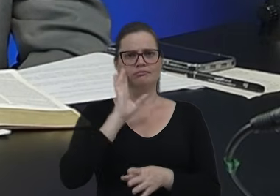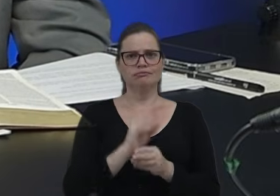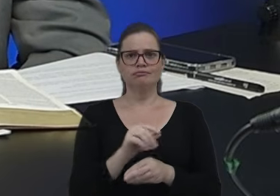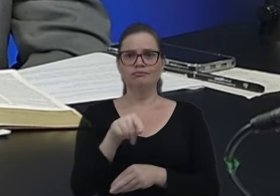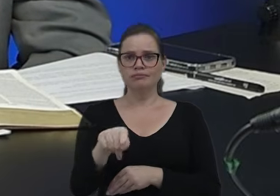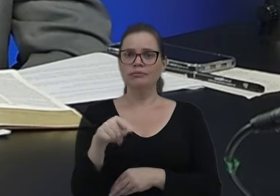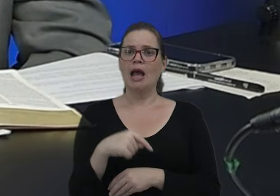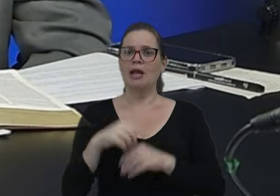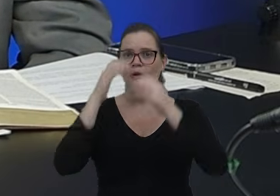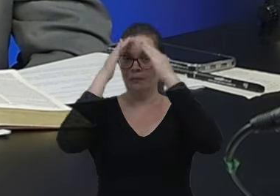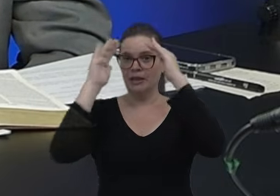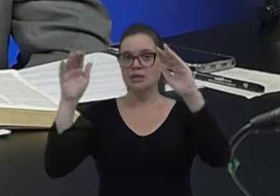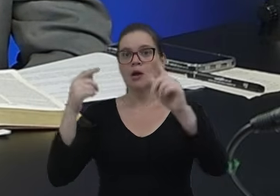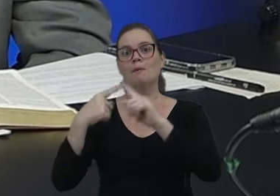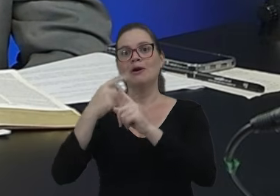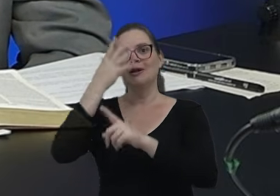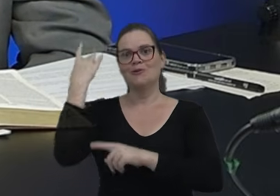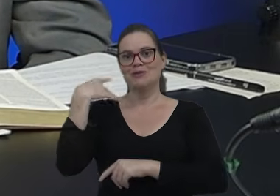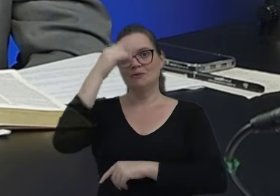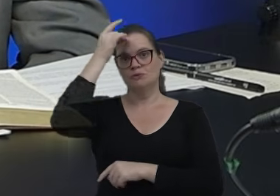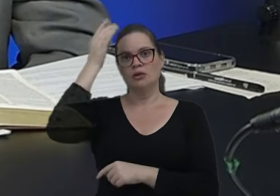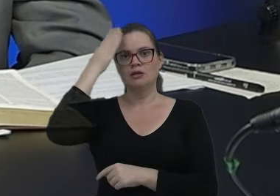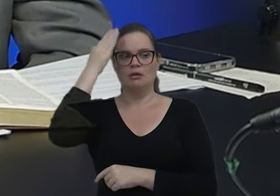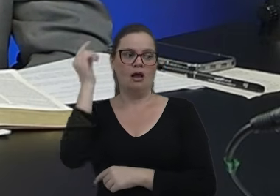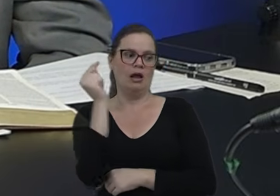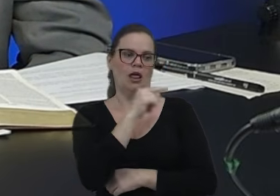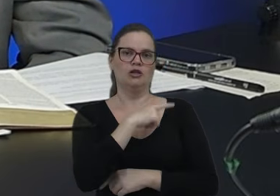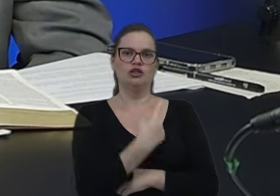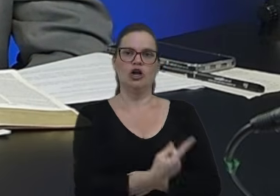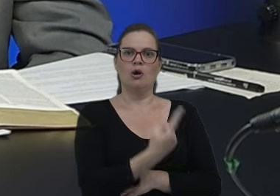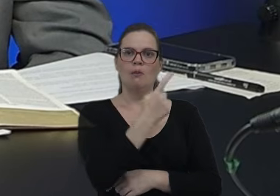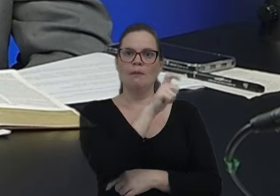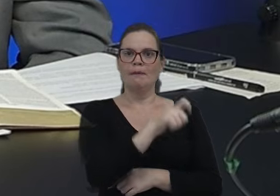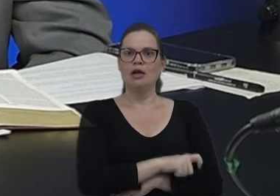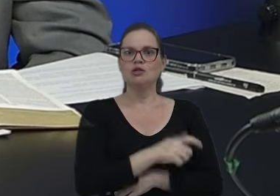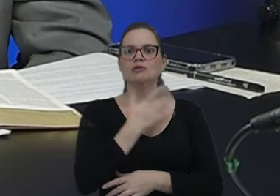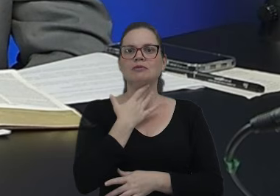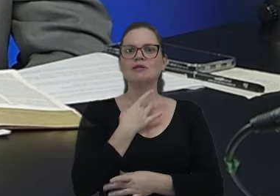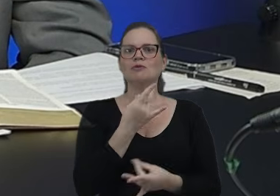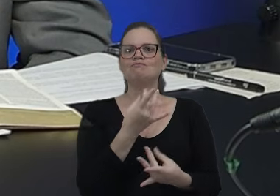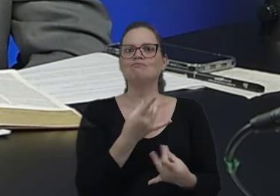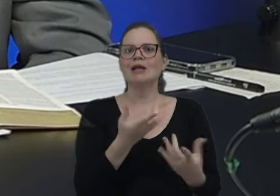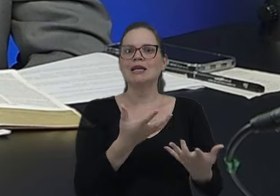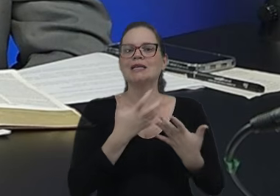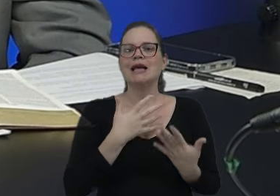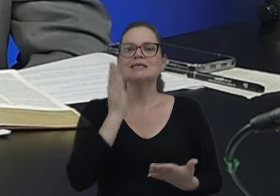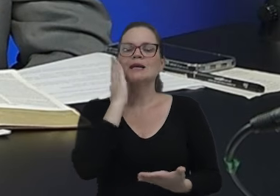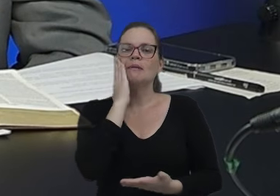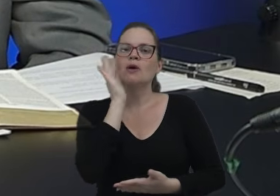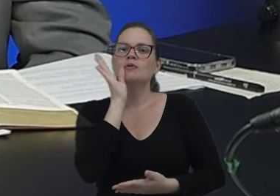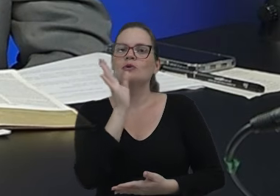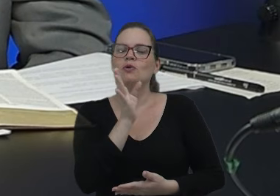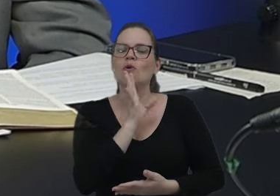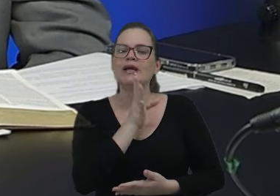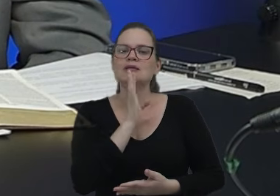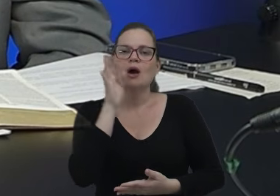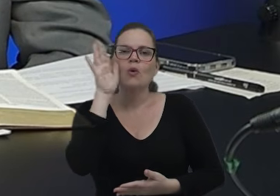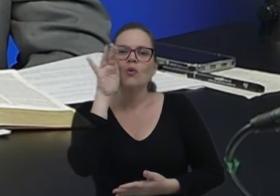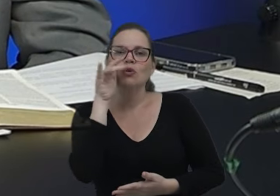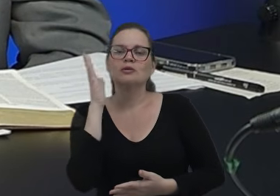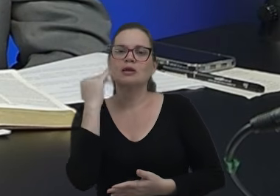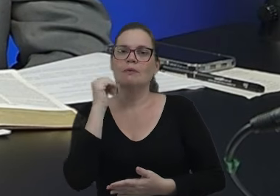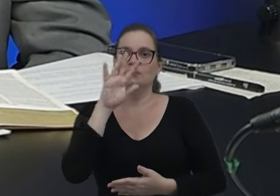uma alma sedenta. E hoje, a alma do homem ela está sedenta. O homem hoje ele está ansioso